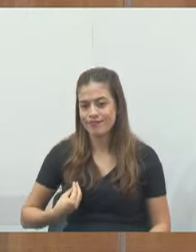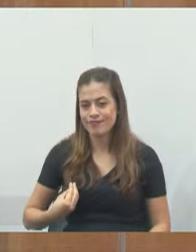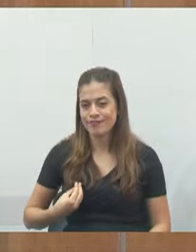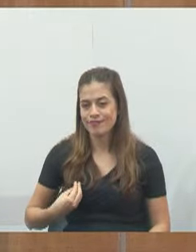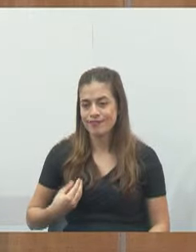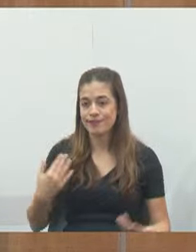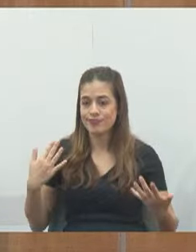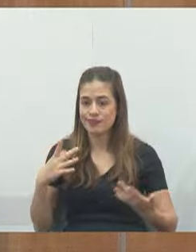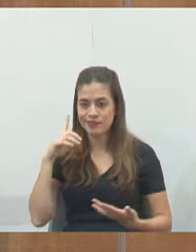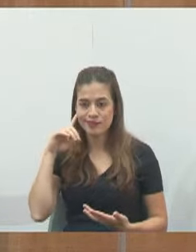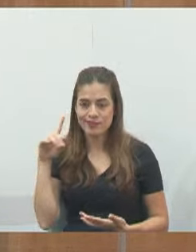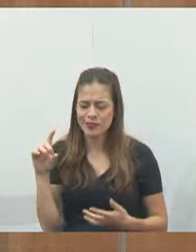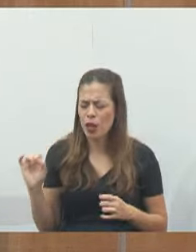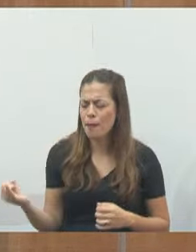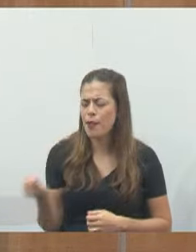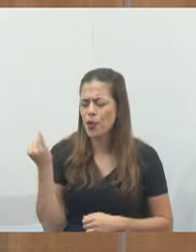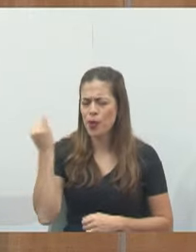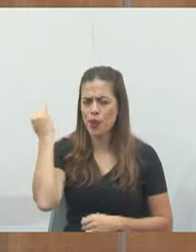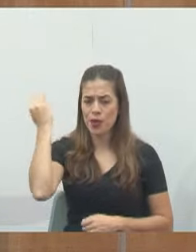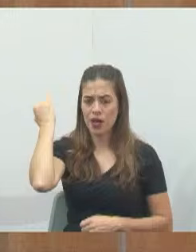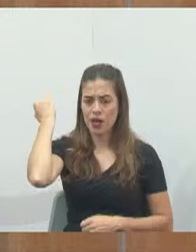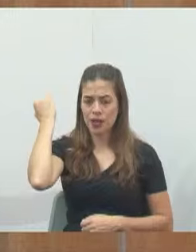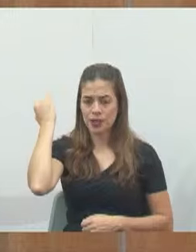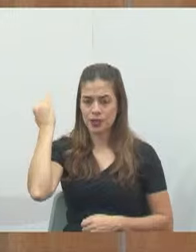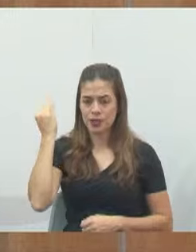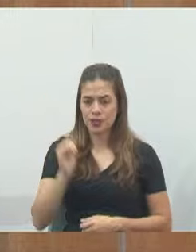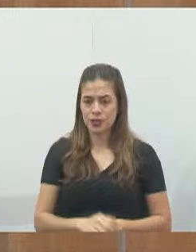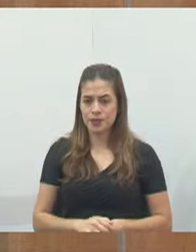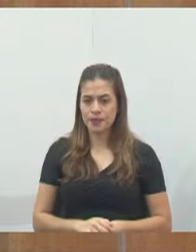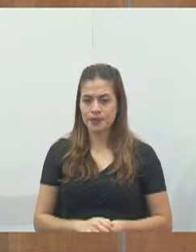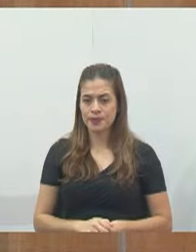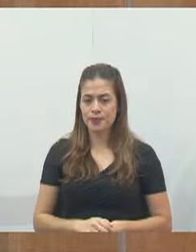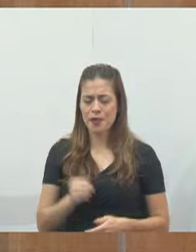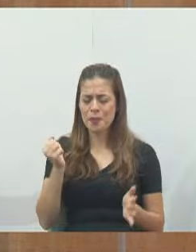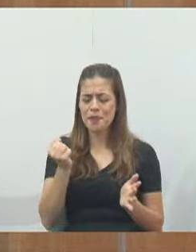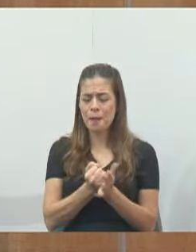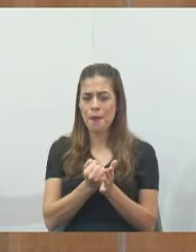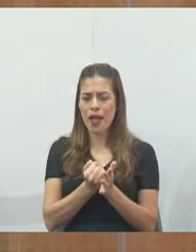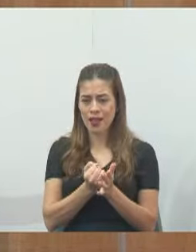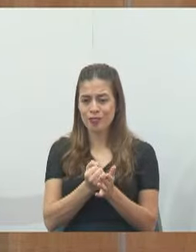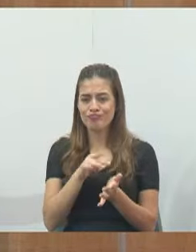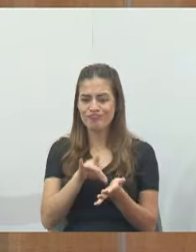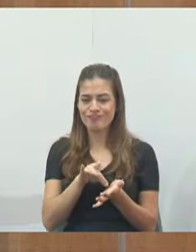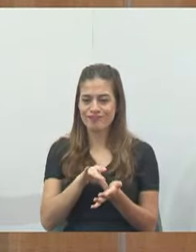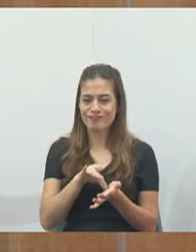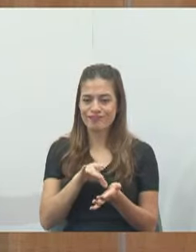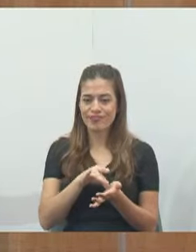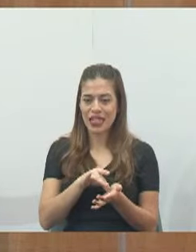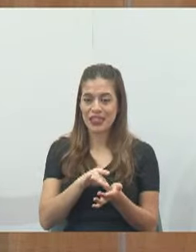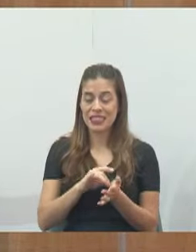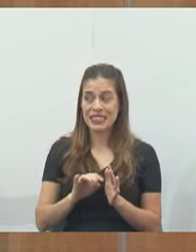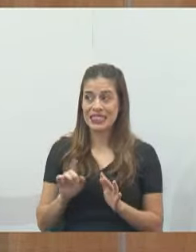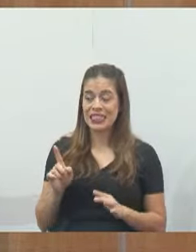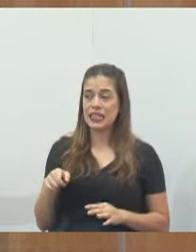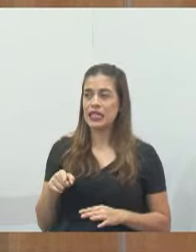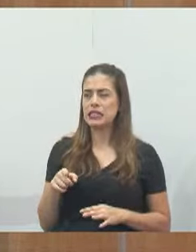nessa data tão importante, uma data que é um marco, né? De fato, é algo